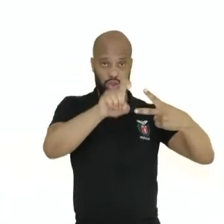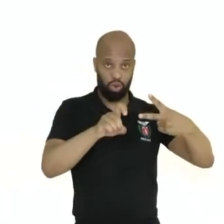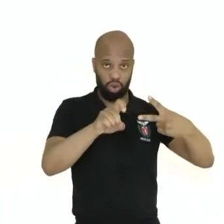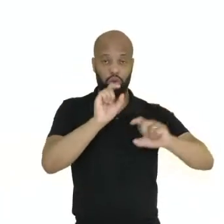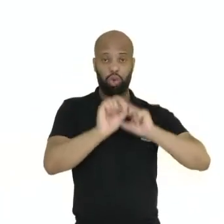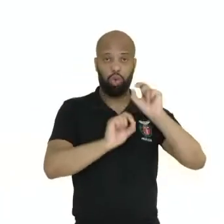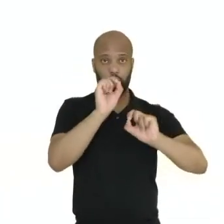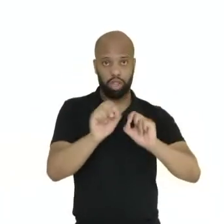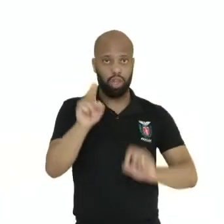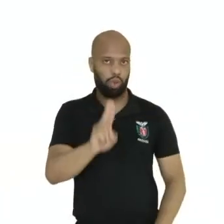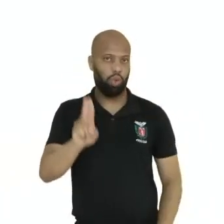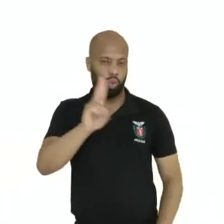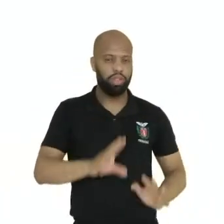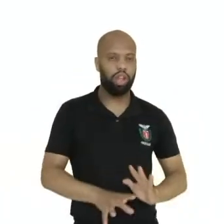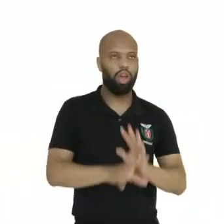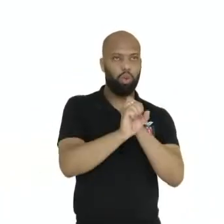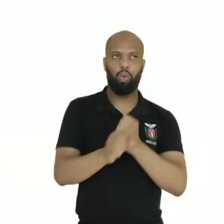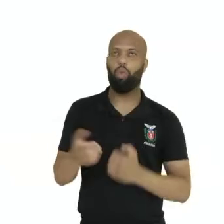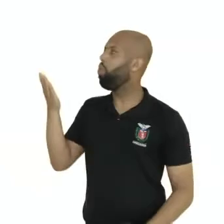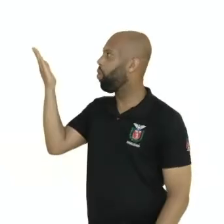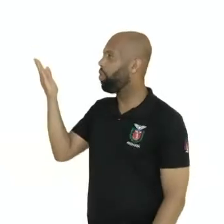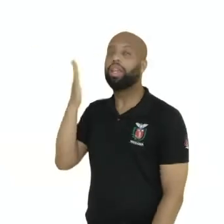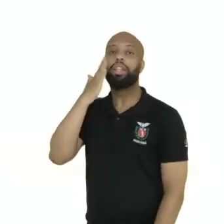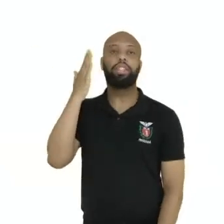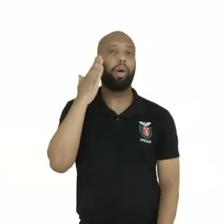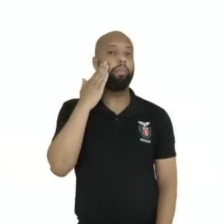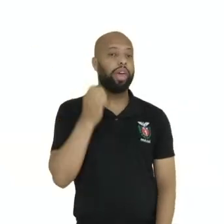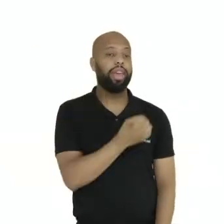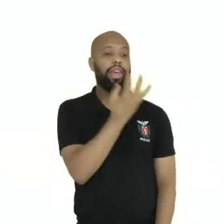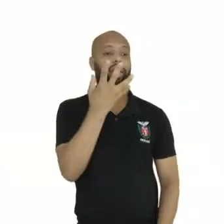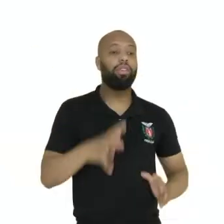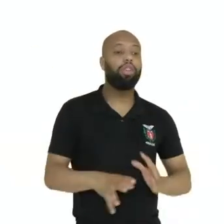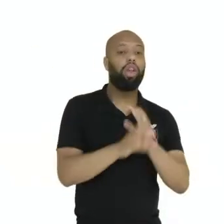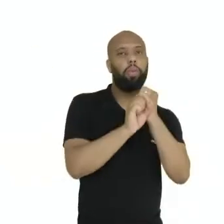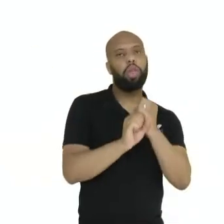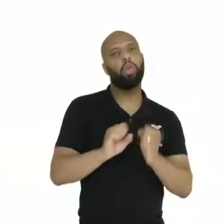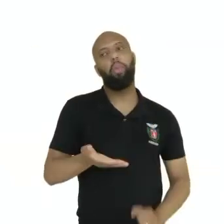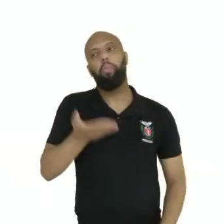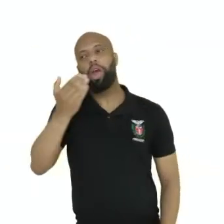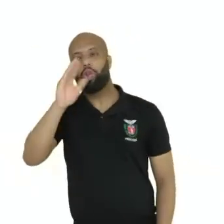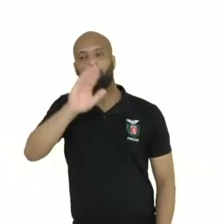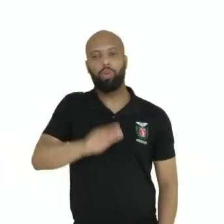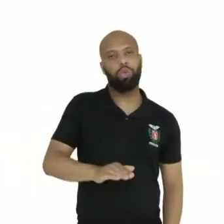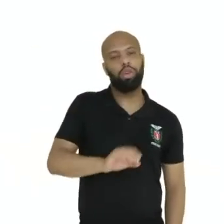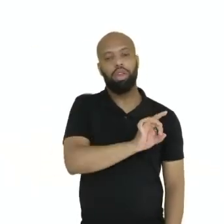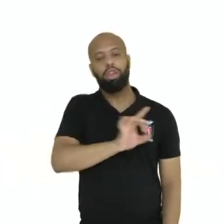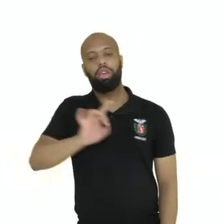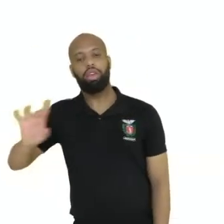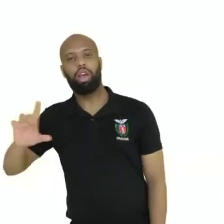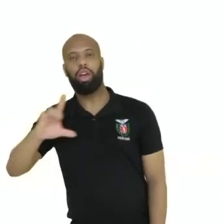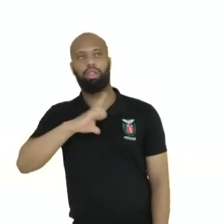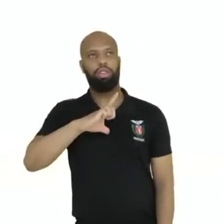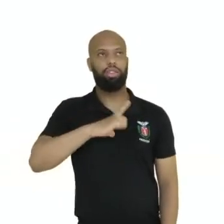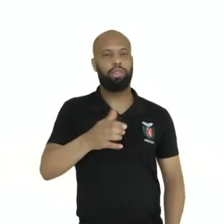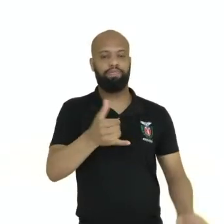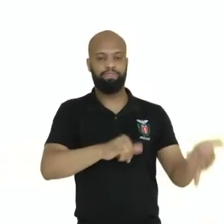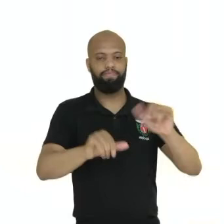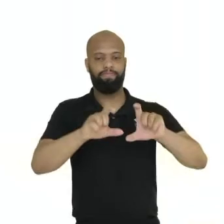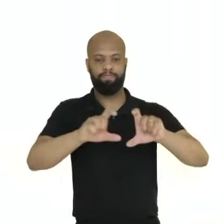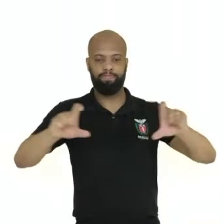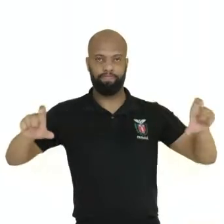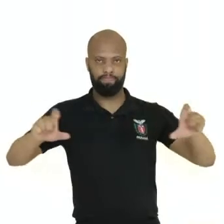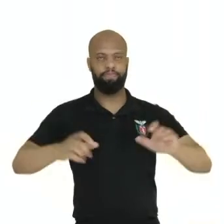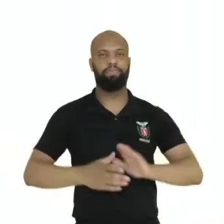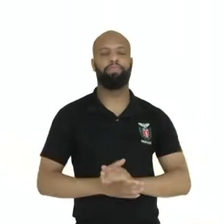vai utilizar a conta e observar quanto aumentou e quanto diminuiu em cada um dos nossos